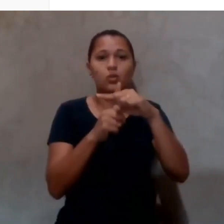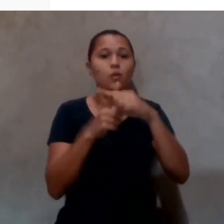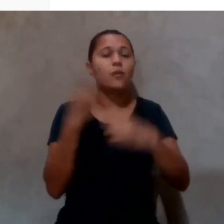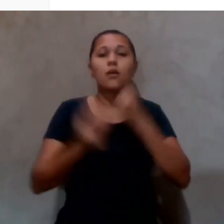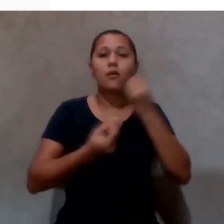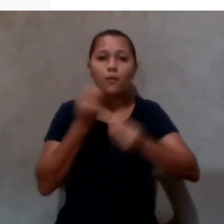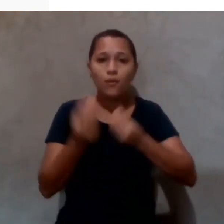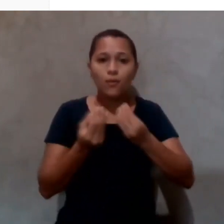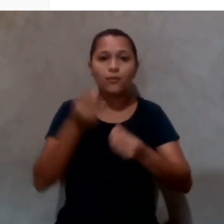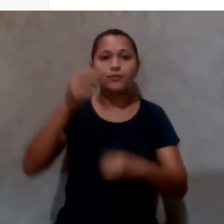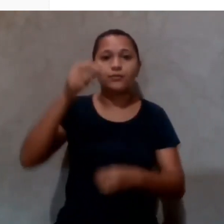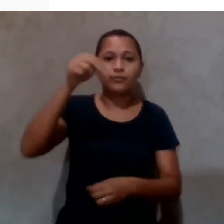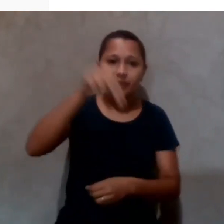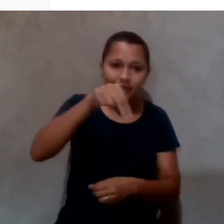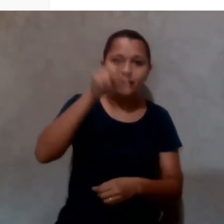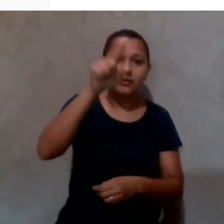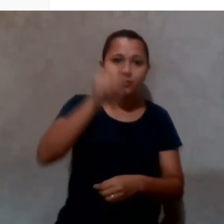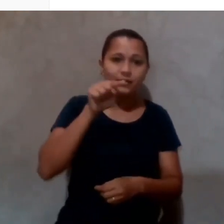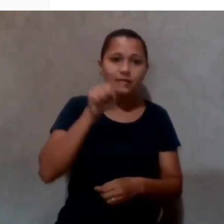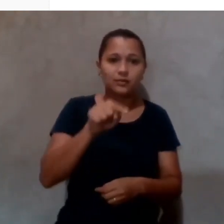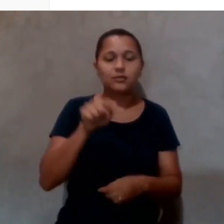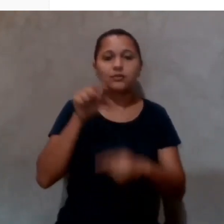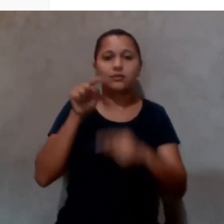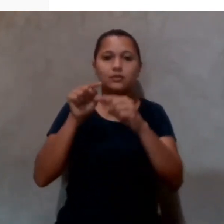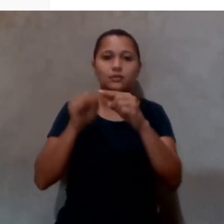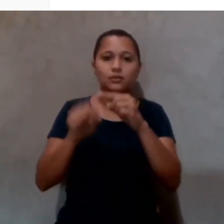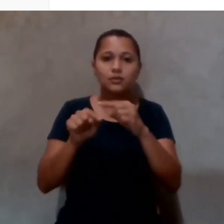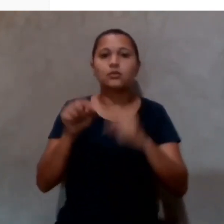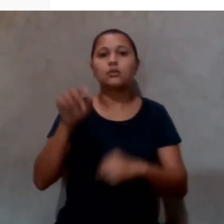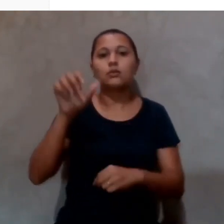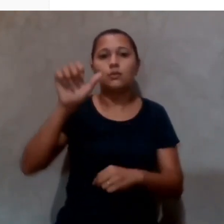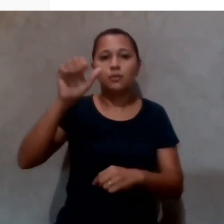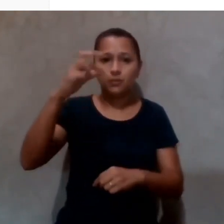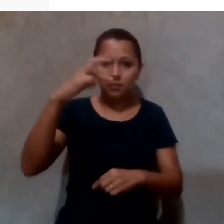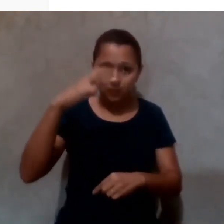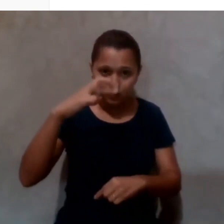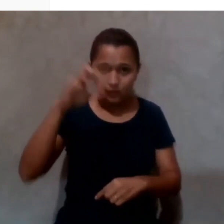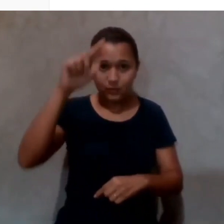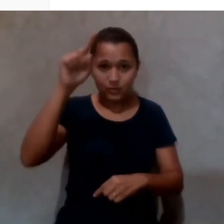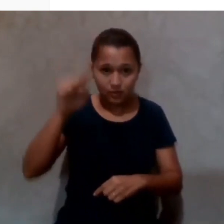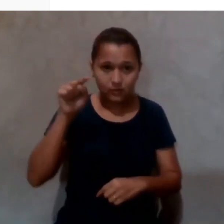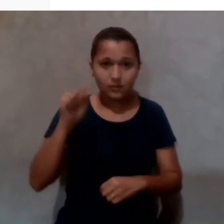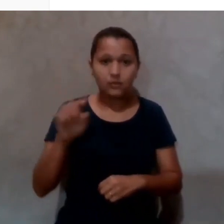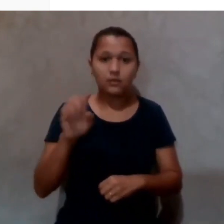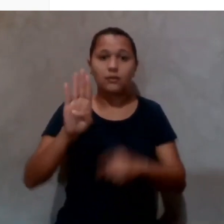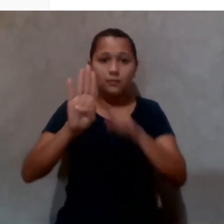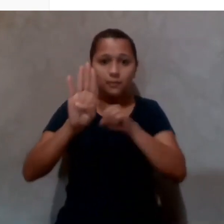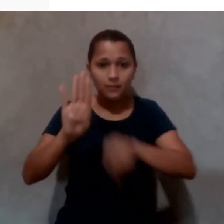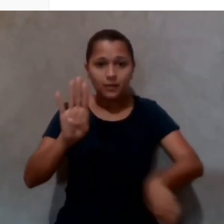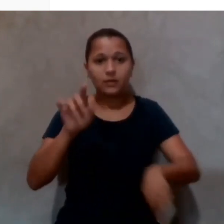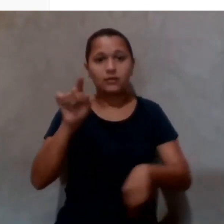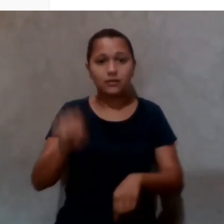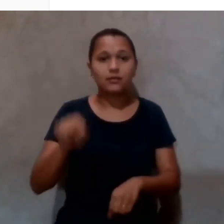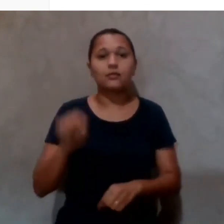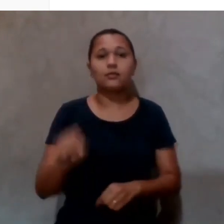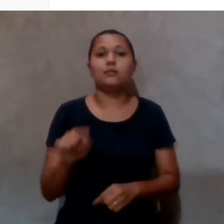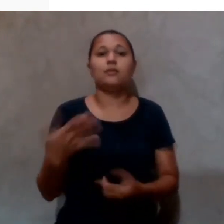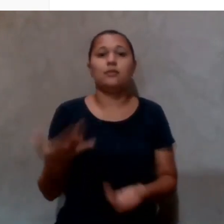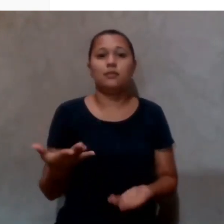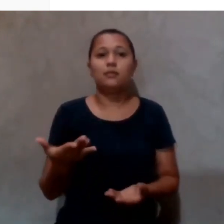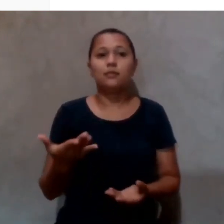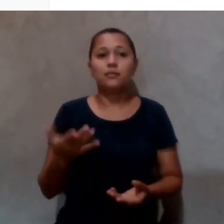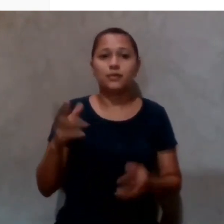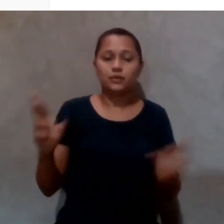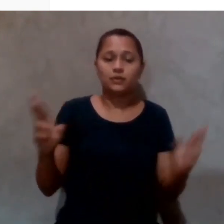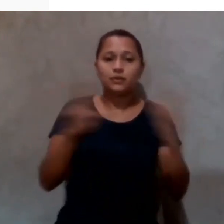essa relação aqui nos fornece a quantidade de maneiras que nós podemos distribuir n elementos dentro